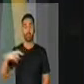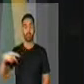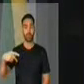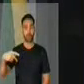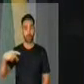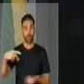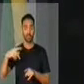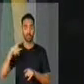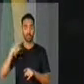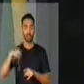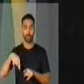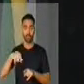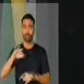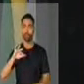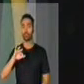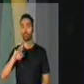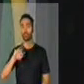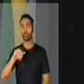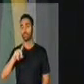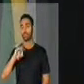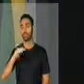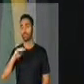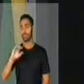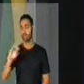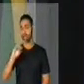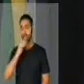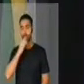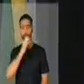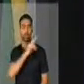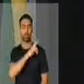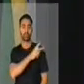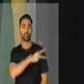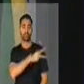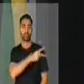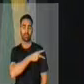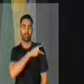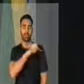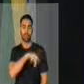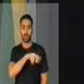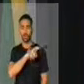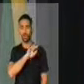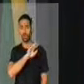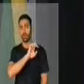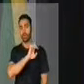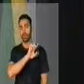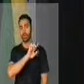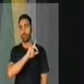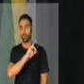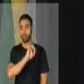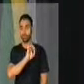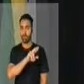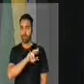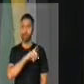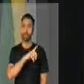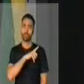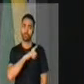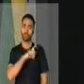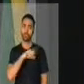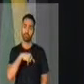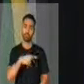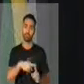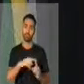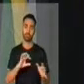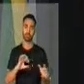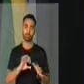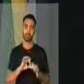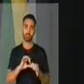fundação também presidida pelo Dr. Helder e pela diretoria e com a participação da sociedade, que